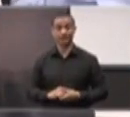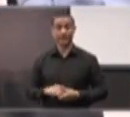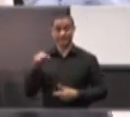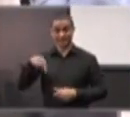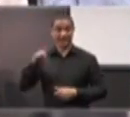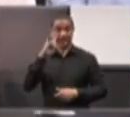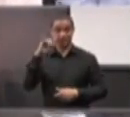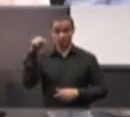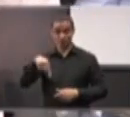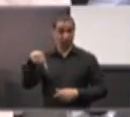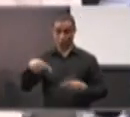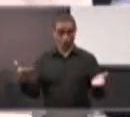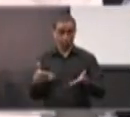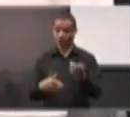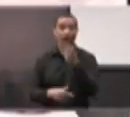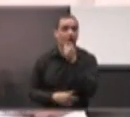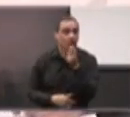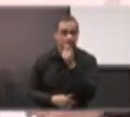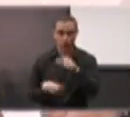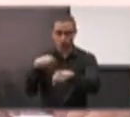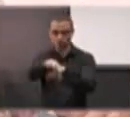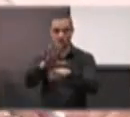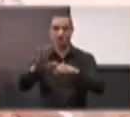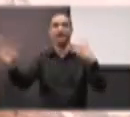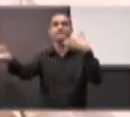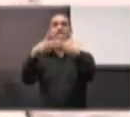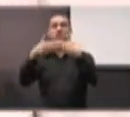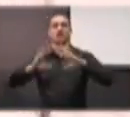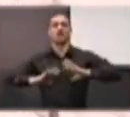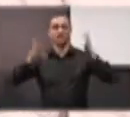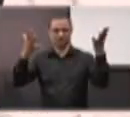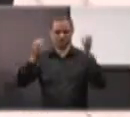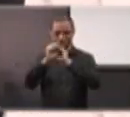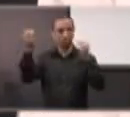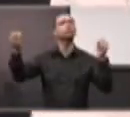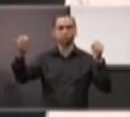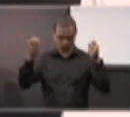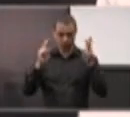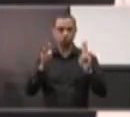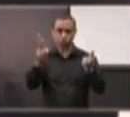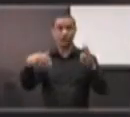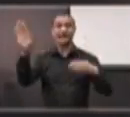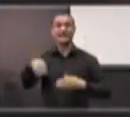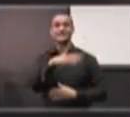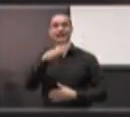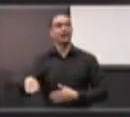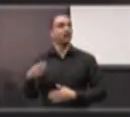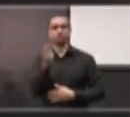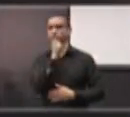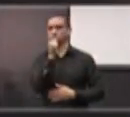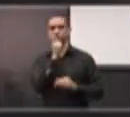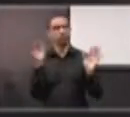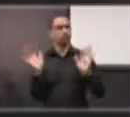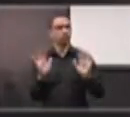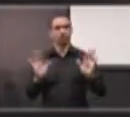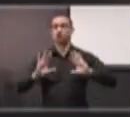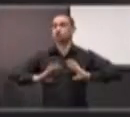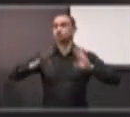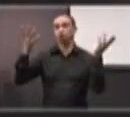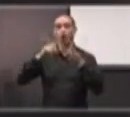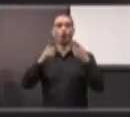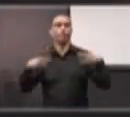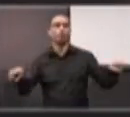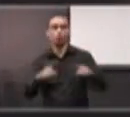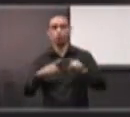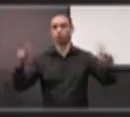estão mantidas. Não há nenhuma recomendação do governo do estado de São Paulo para o cancelamento de eventos esportivos, musicais,